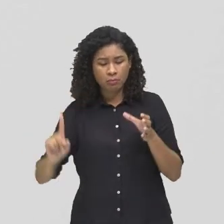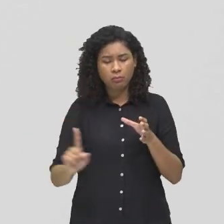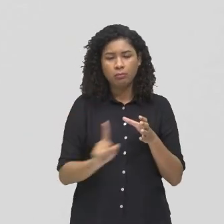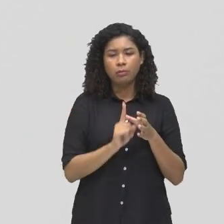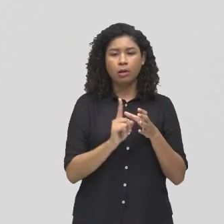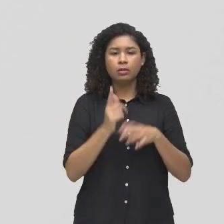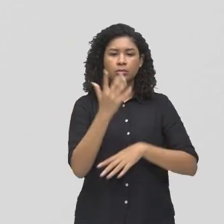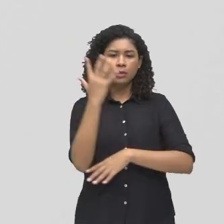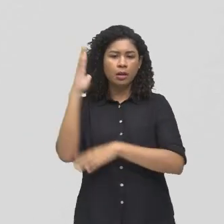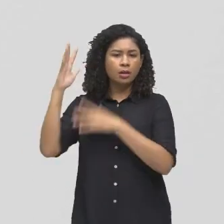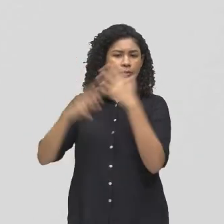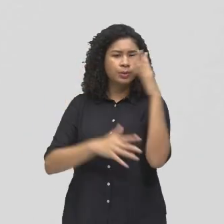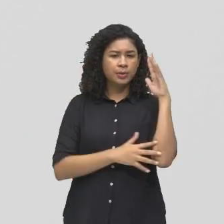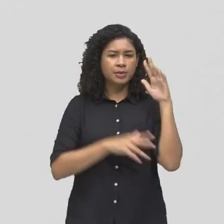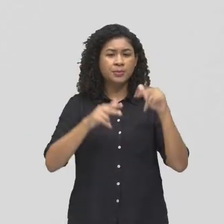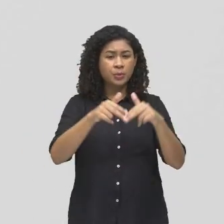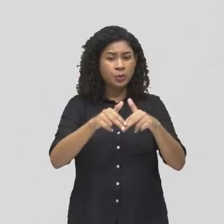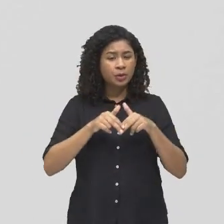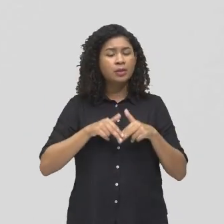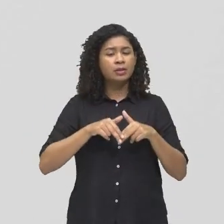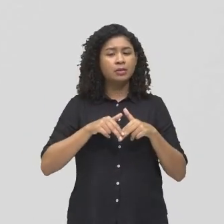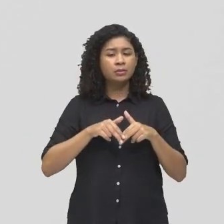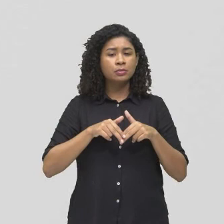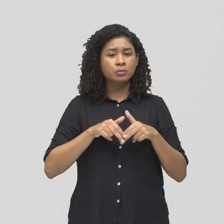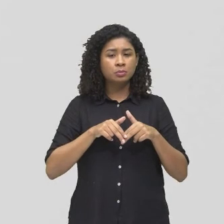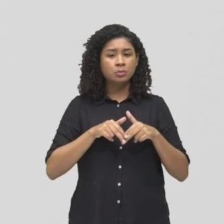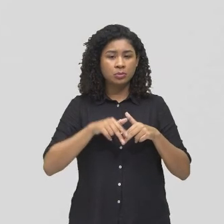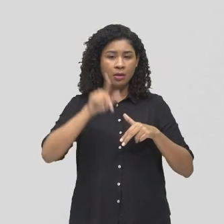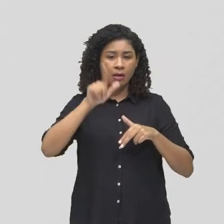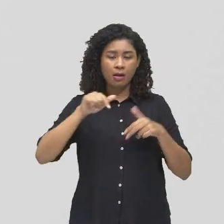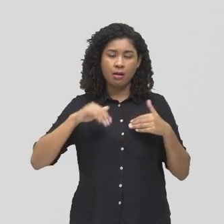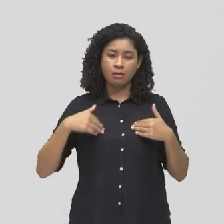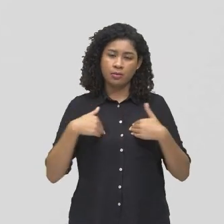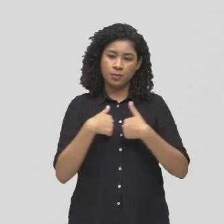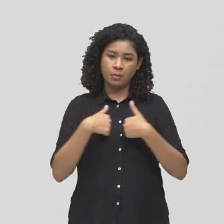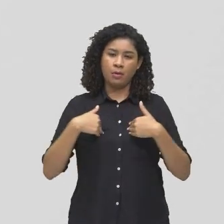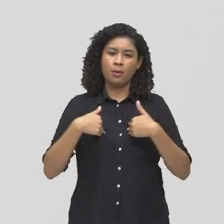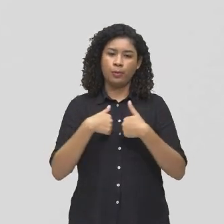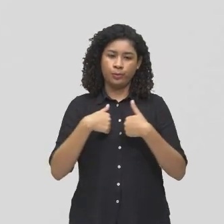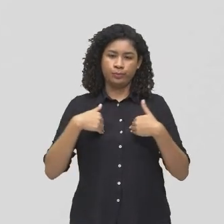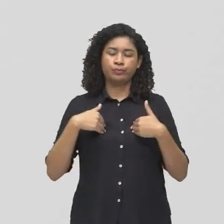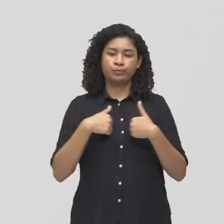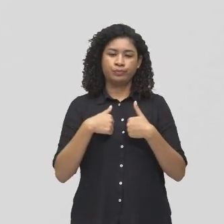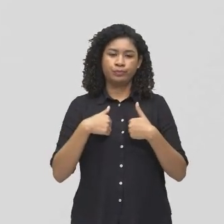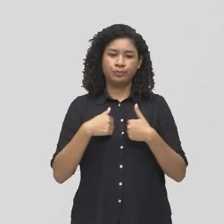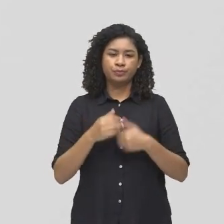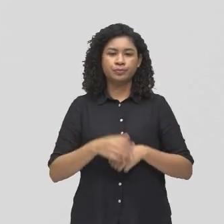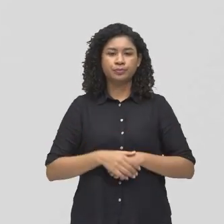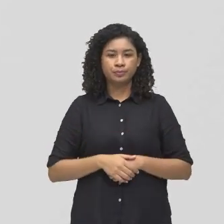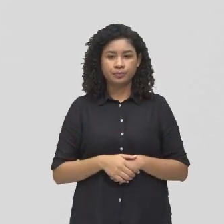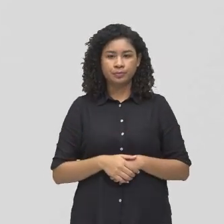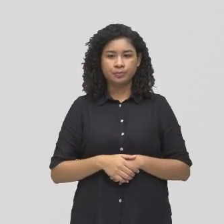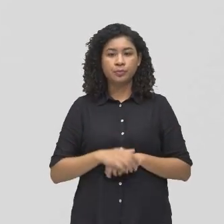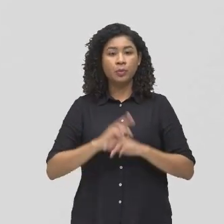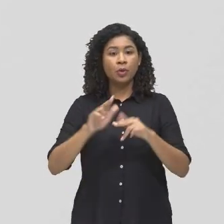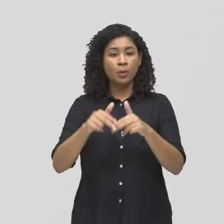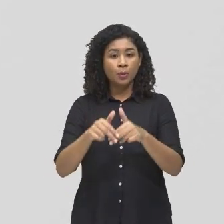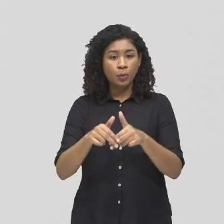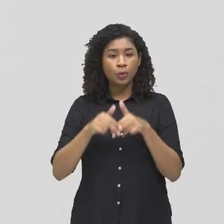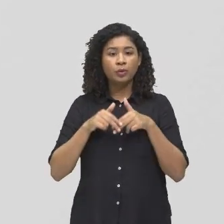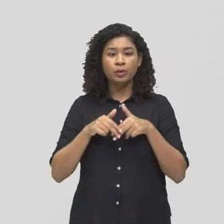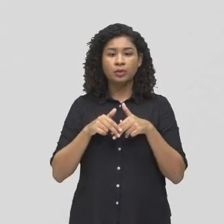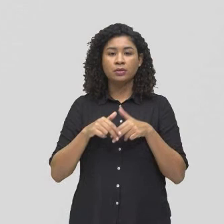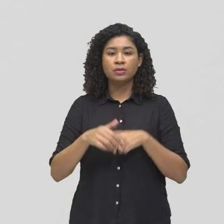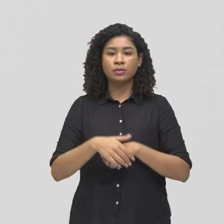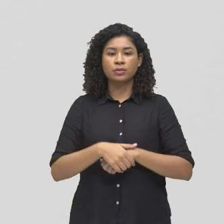sendo um animal como tantos outros. O fato do ser humano integrar a natureza ocorre